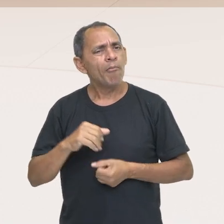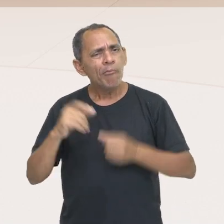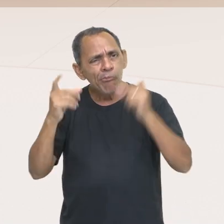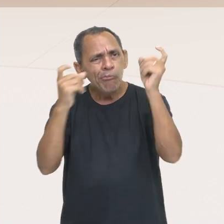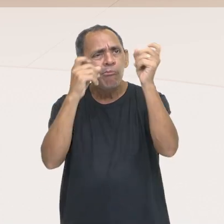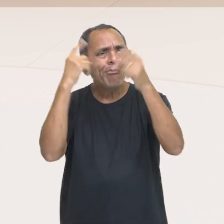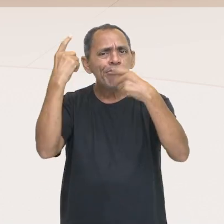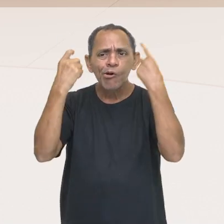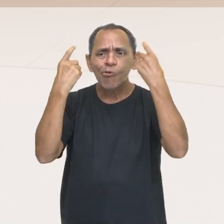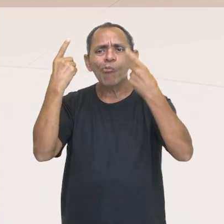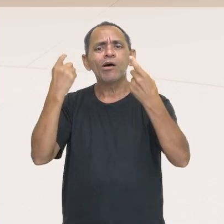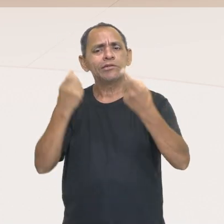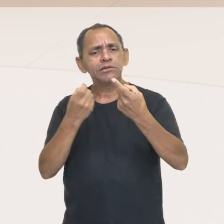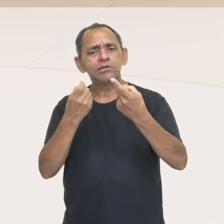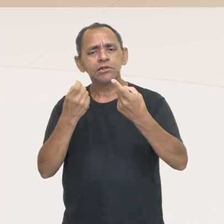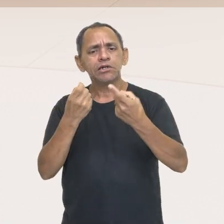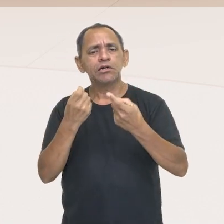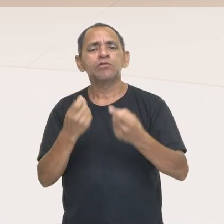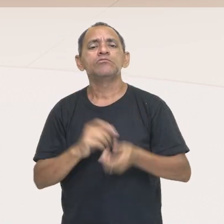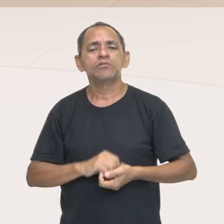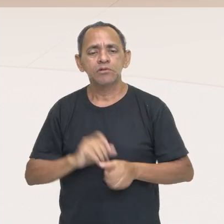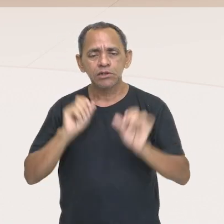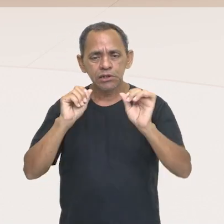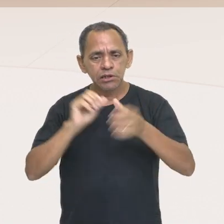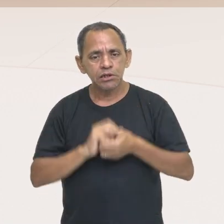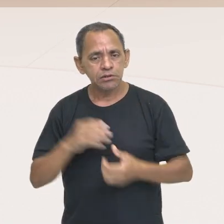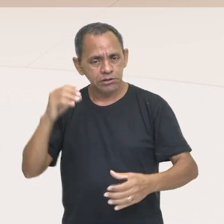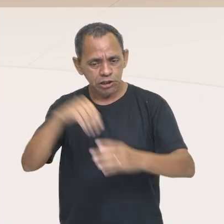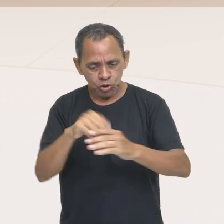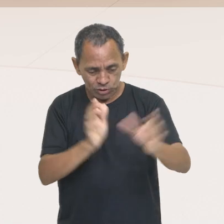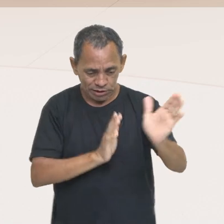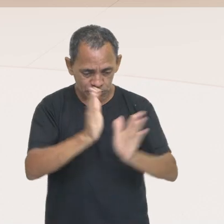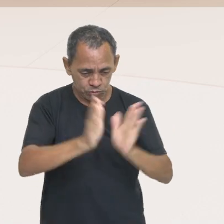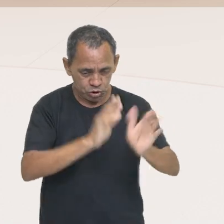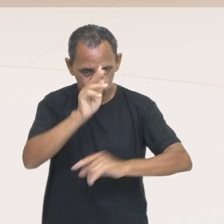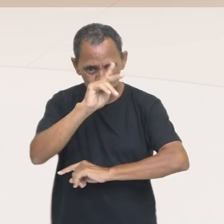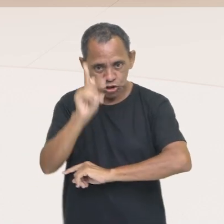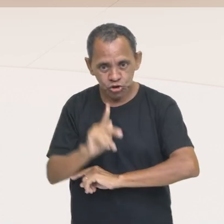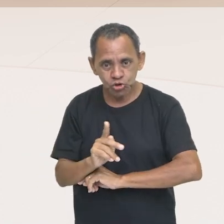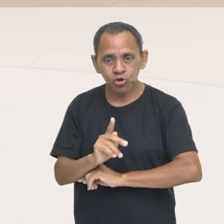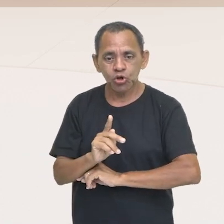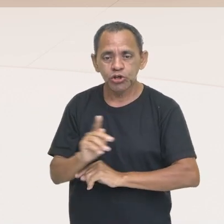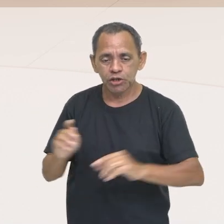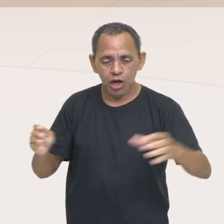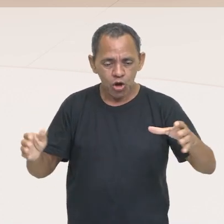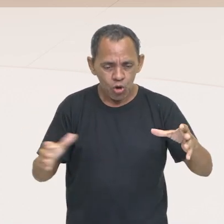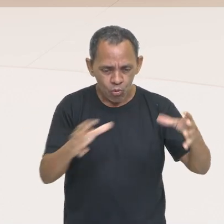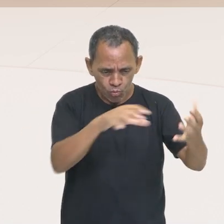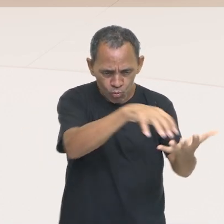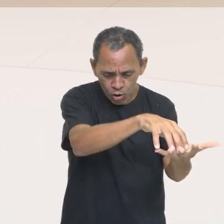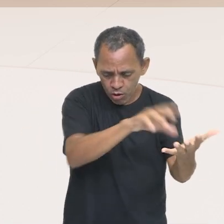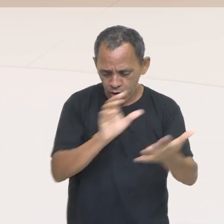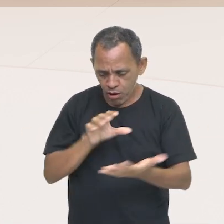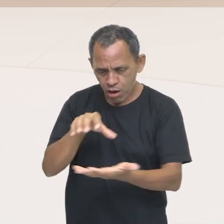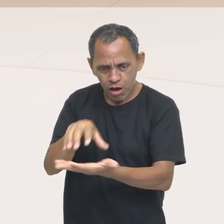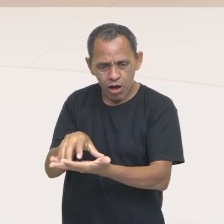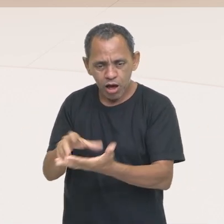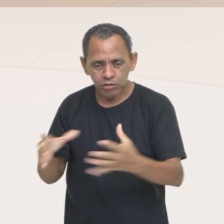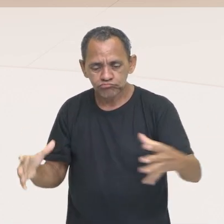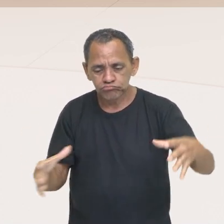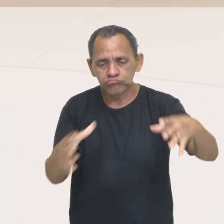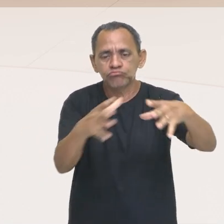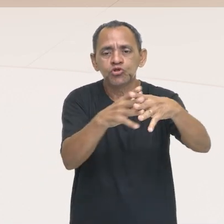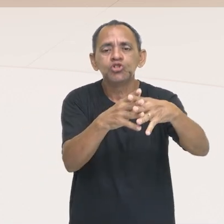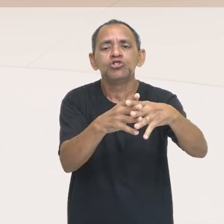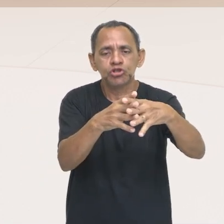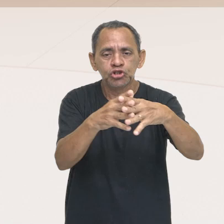preocupação dentro desse período histórico, né, de unificar-se e proteger, principalmente o